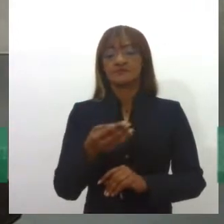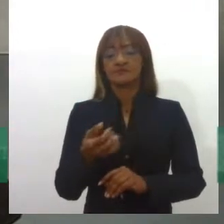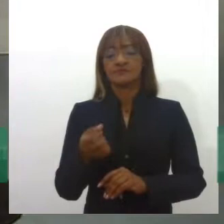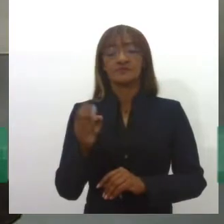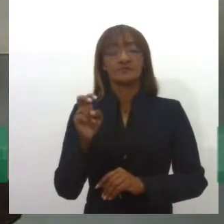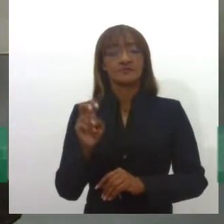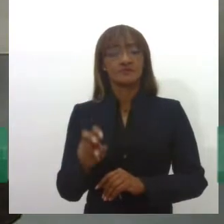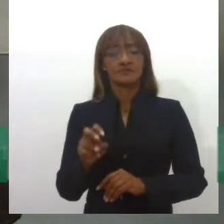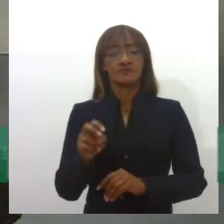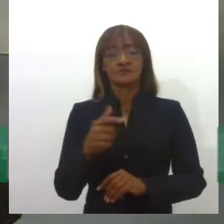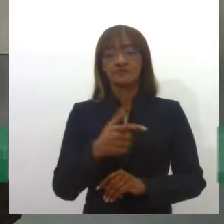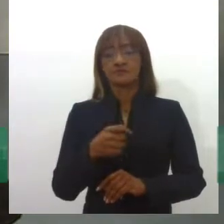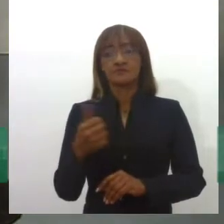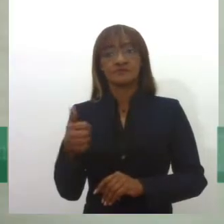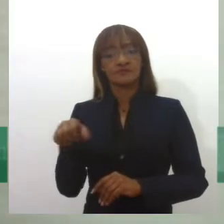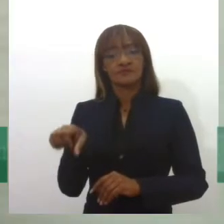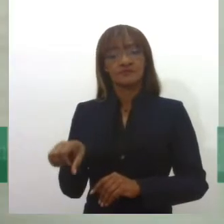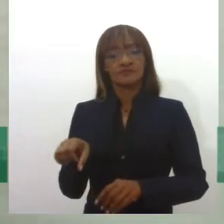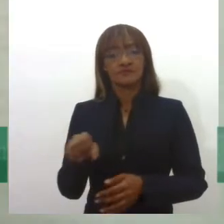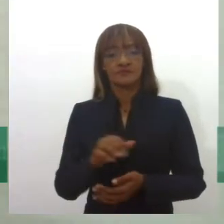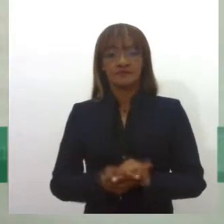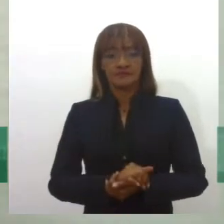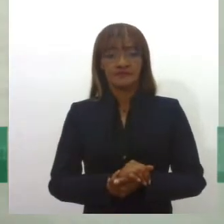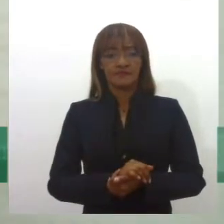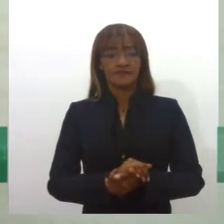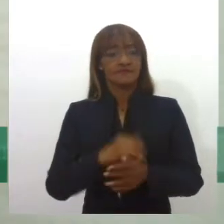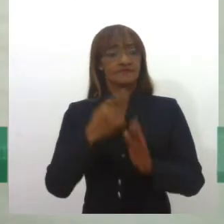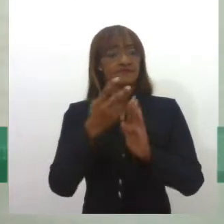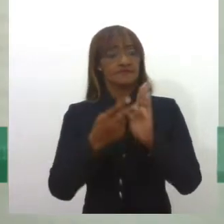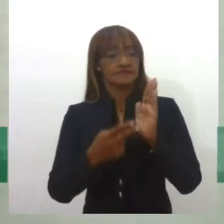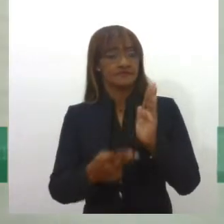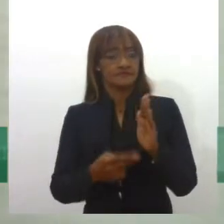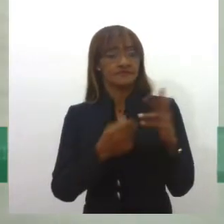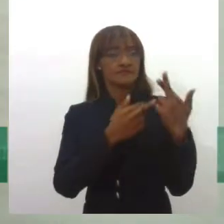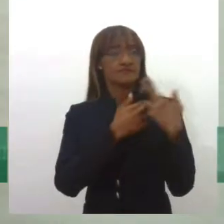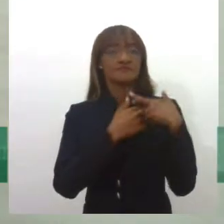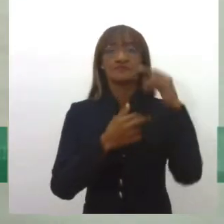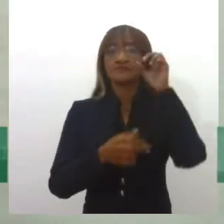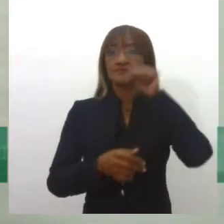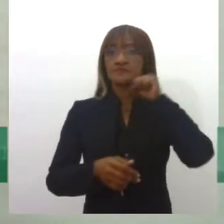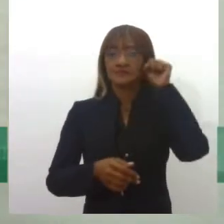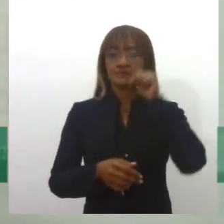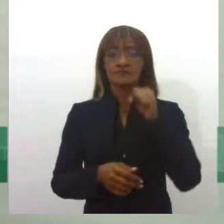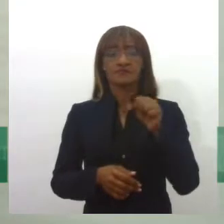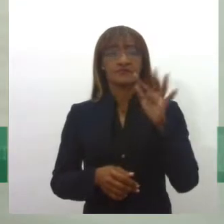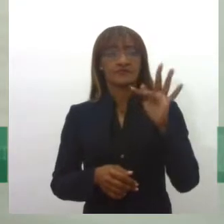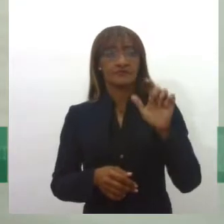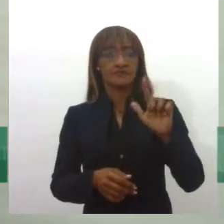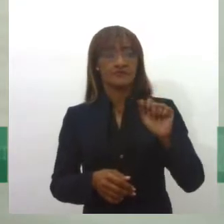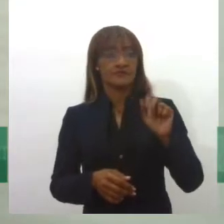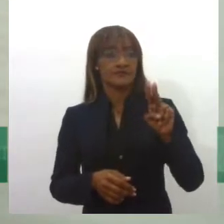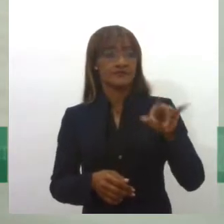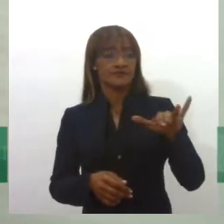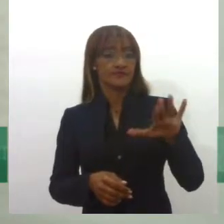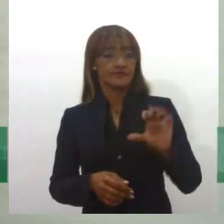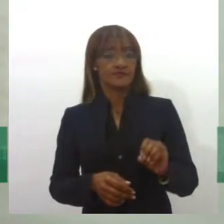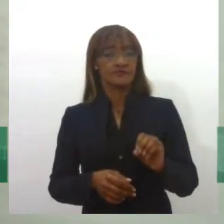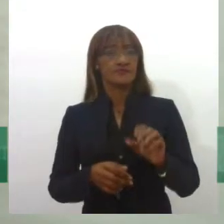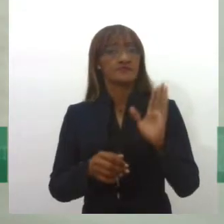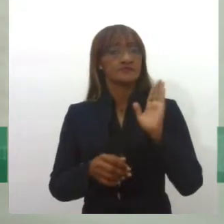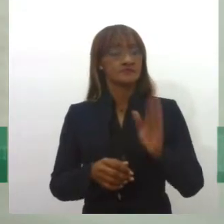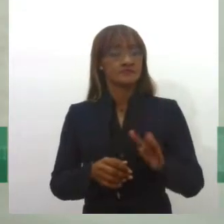3.465 de 2019. O PL de autoria do senador Flávio Arnes sugere que os currículos do